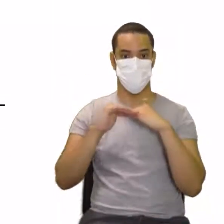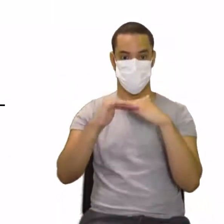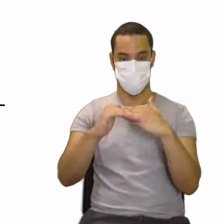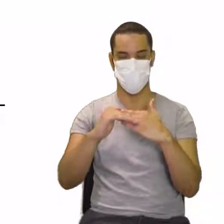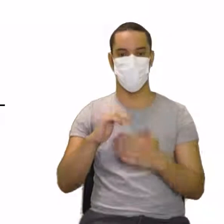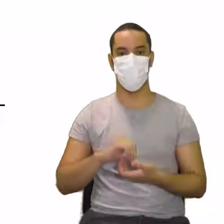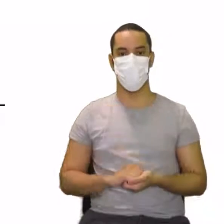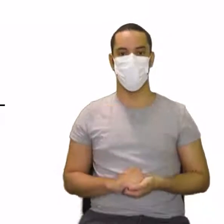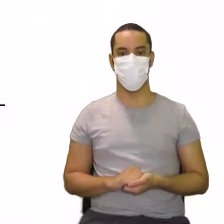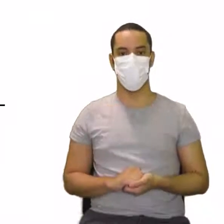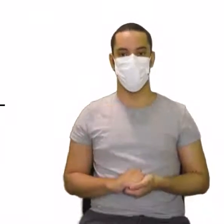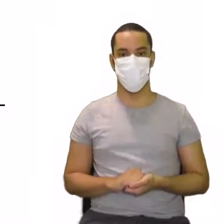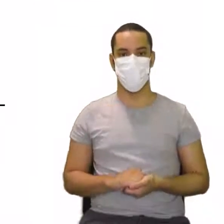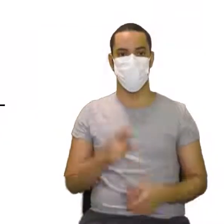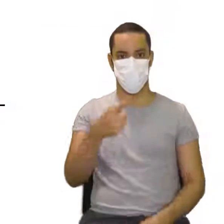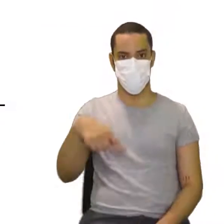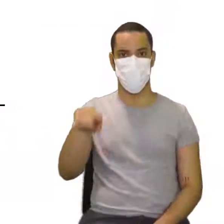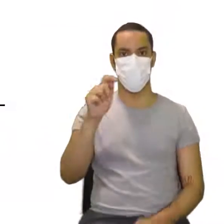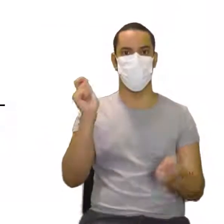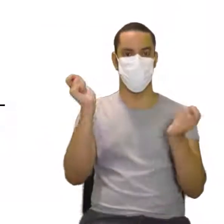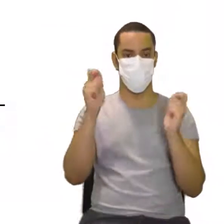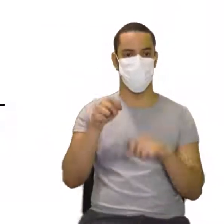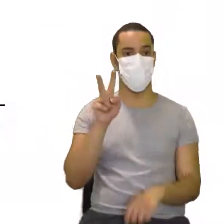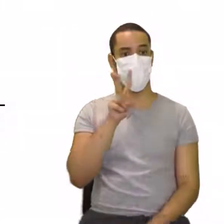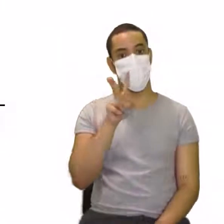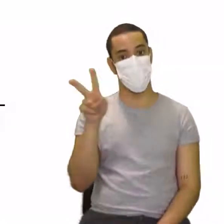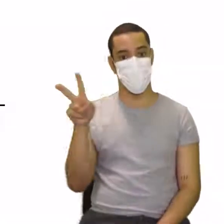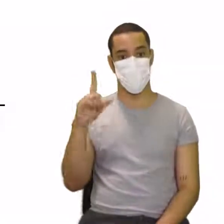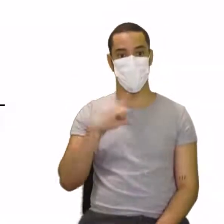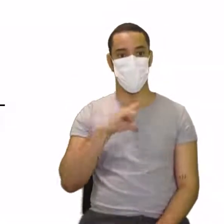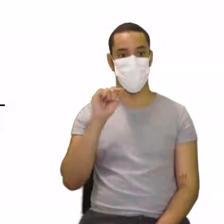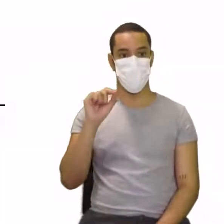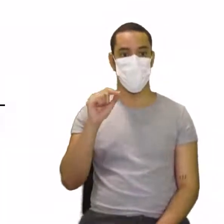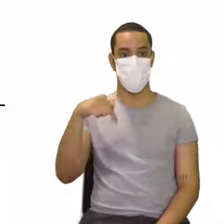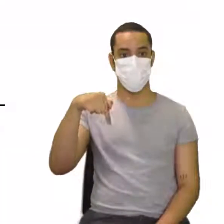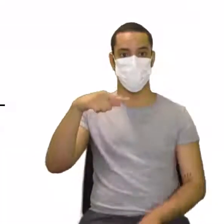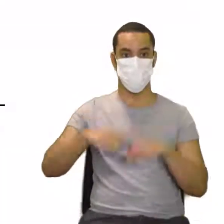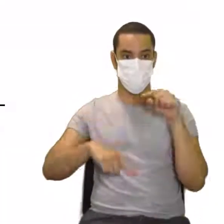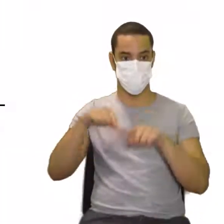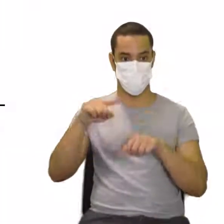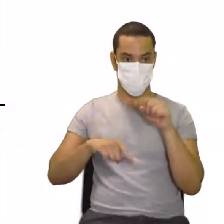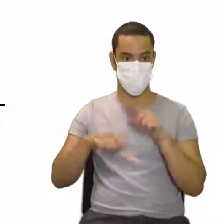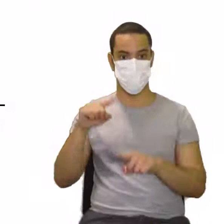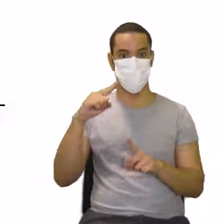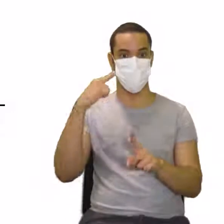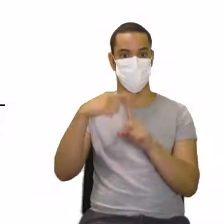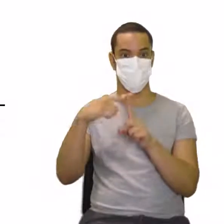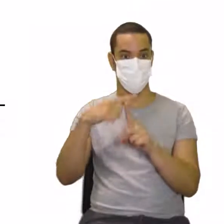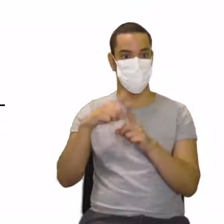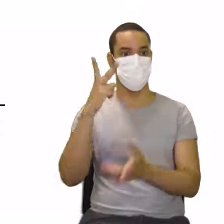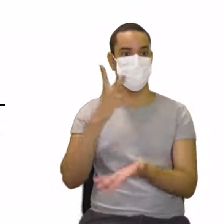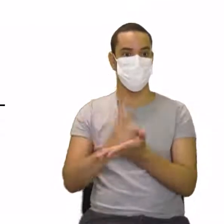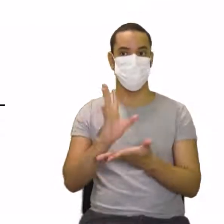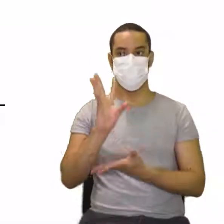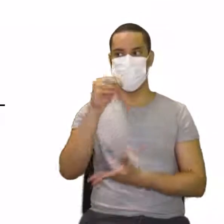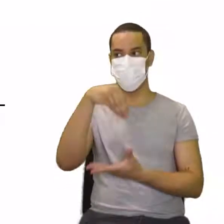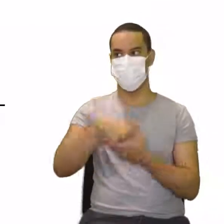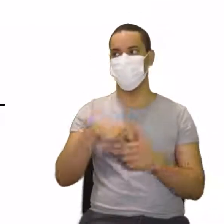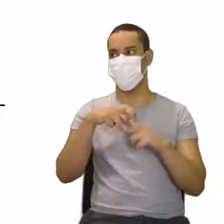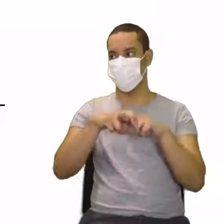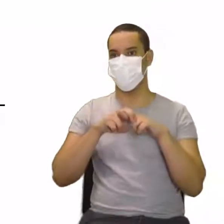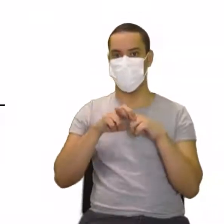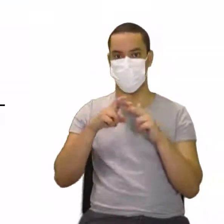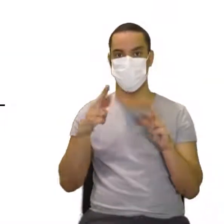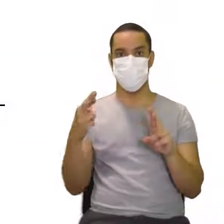ok? E aqui, olha só, vocês podem observar, nós temos aqui uma carguinha elétrica bonitinha e ela está